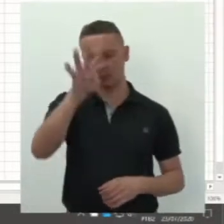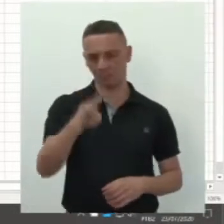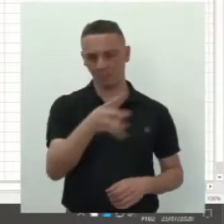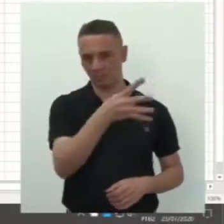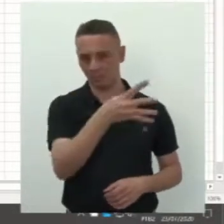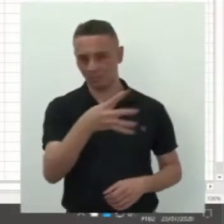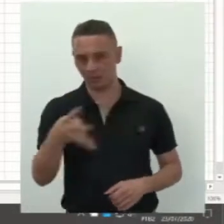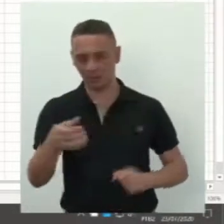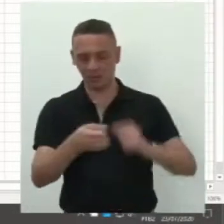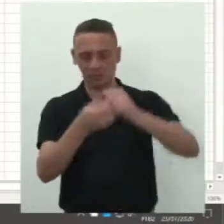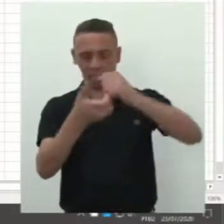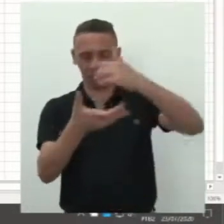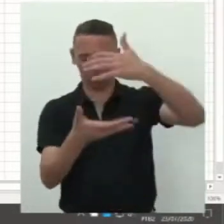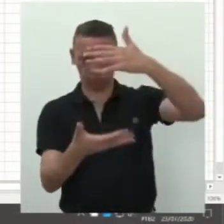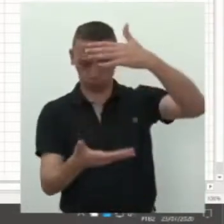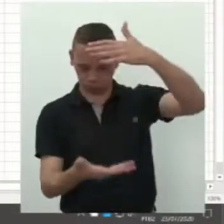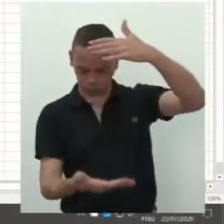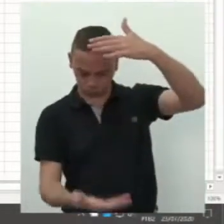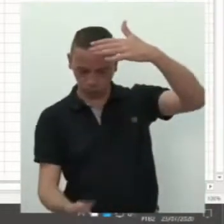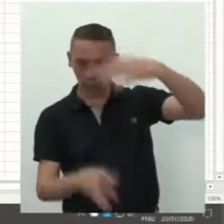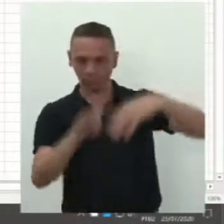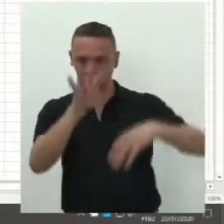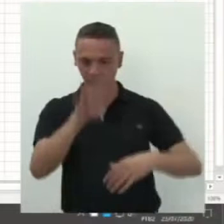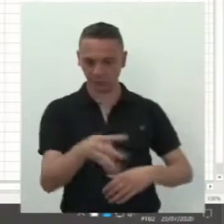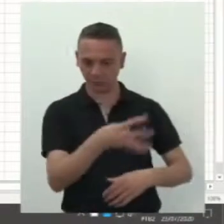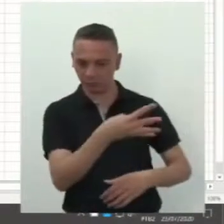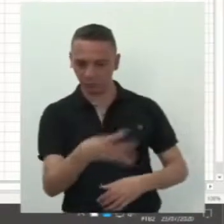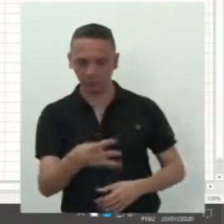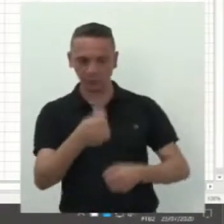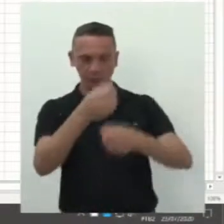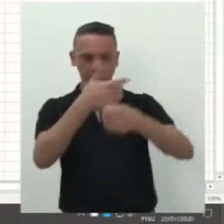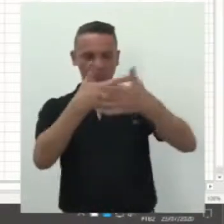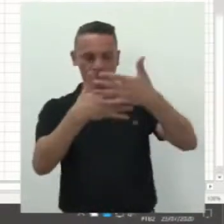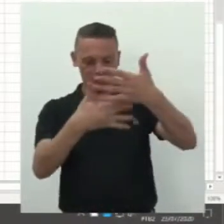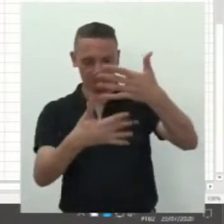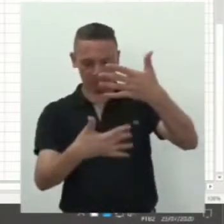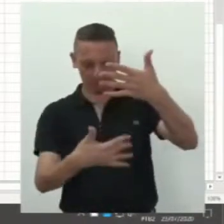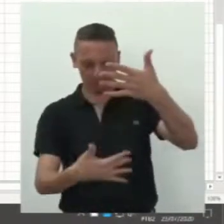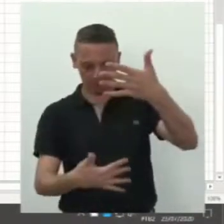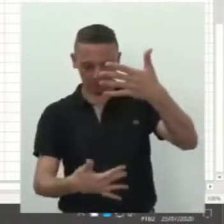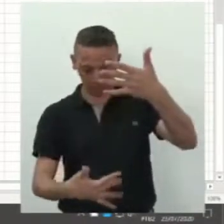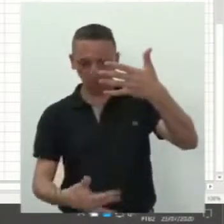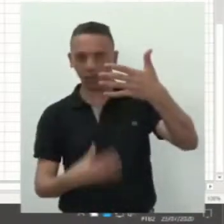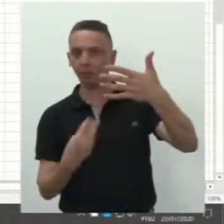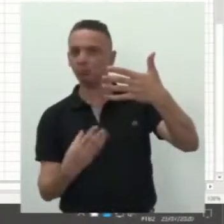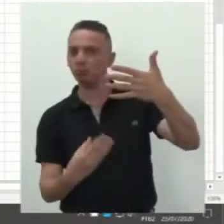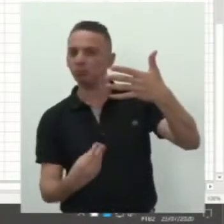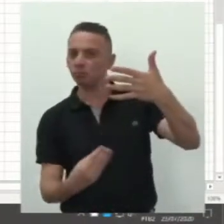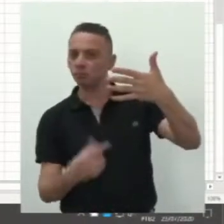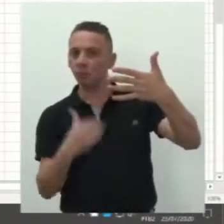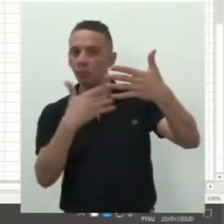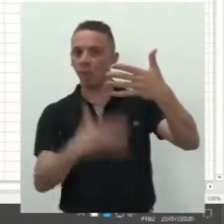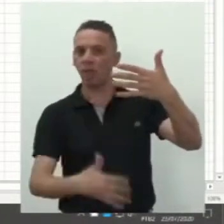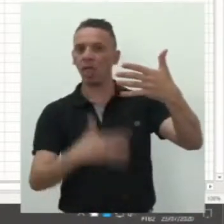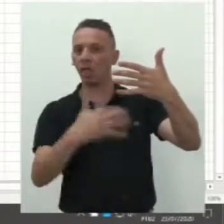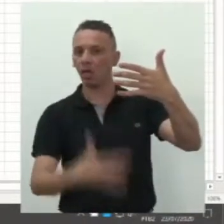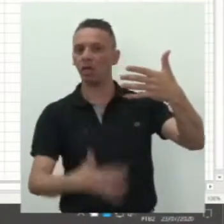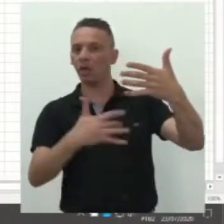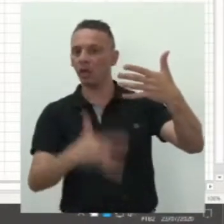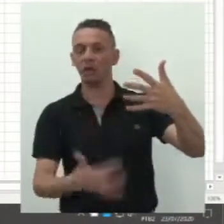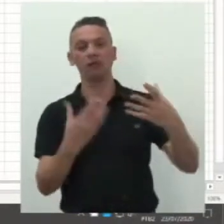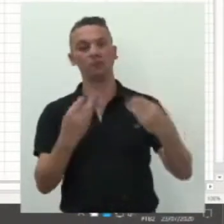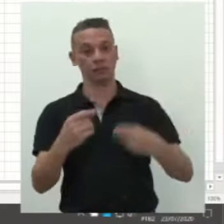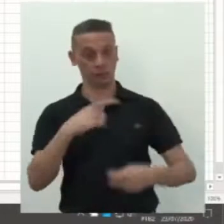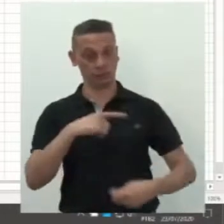muito grande, uma planilha com vários dados, né? Você desce a barra de rolagem, são dados imensos ali que você tem,